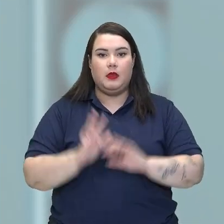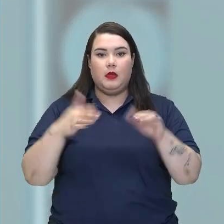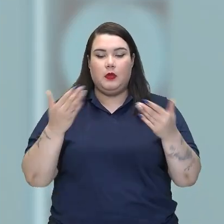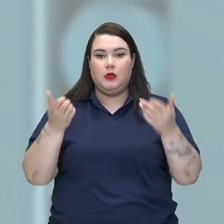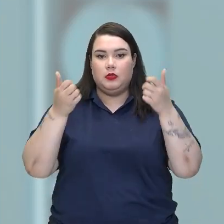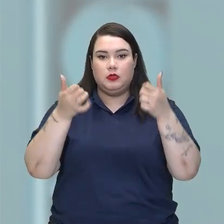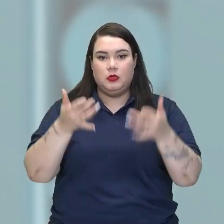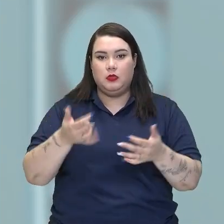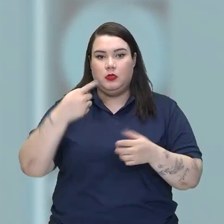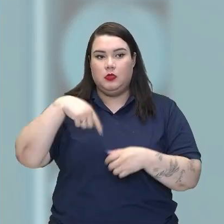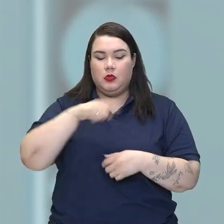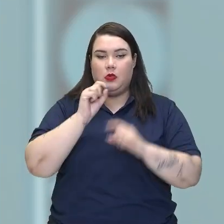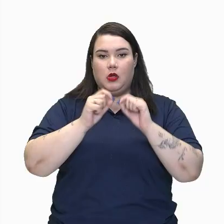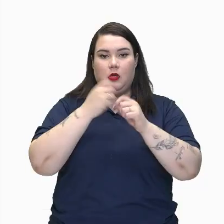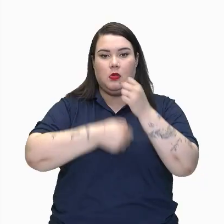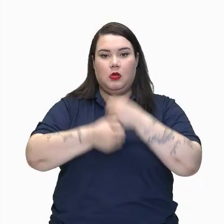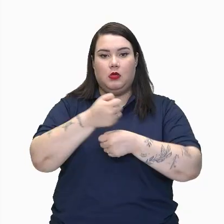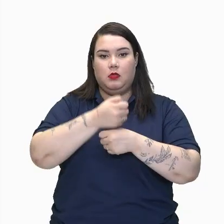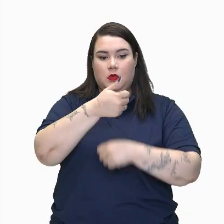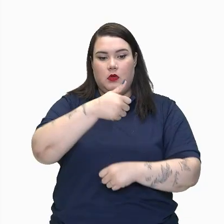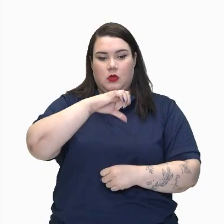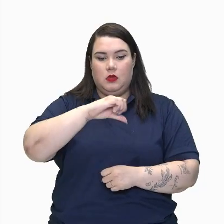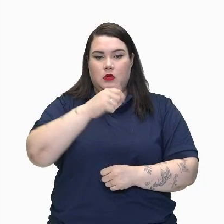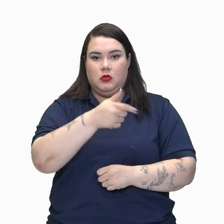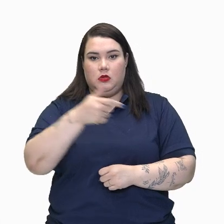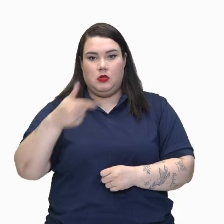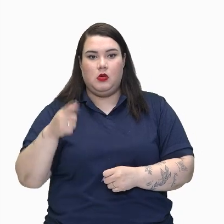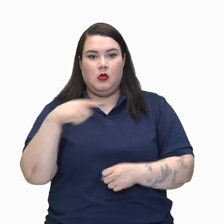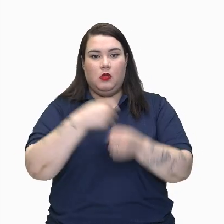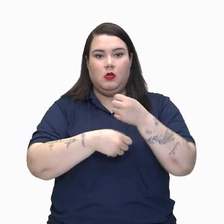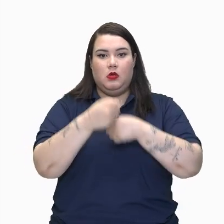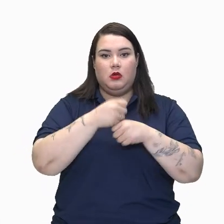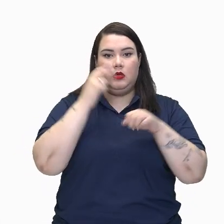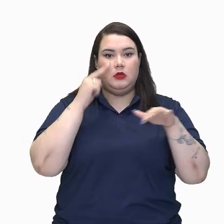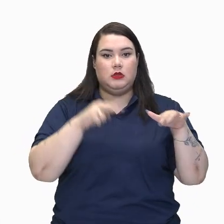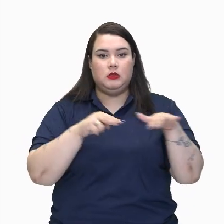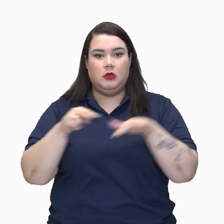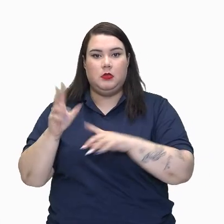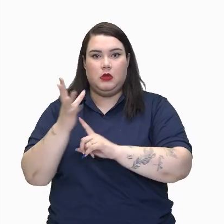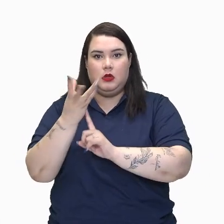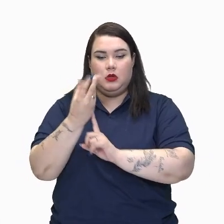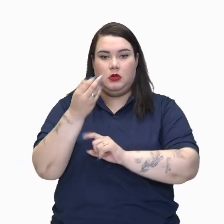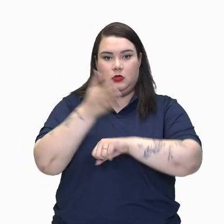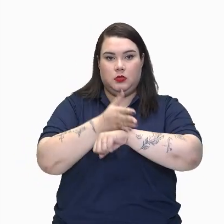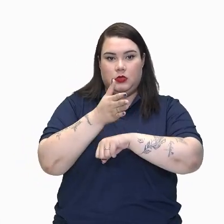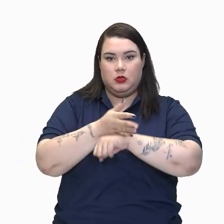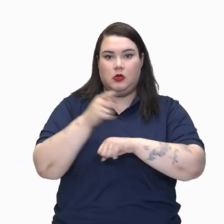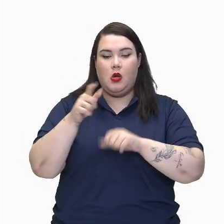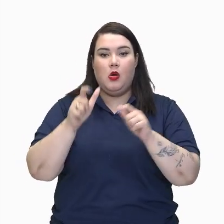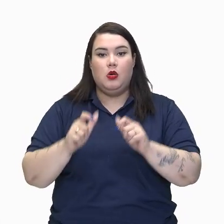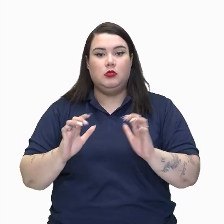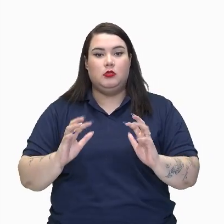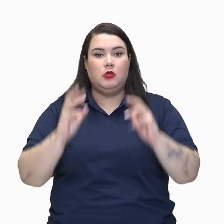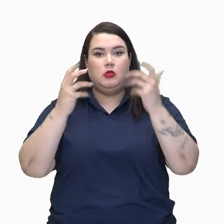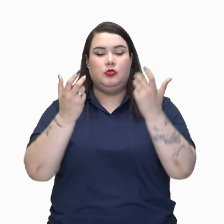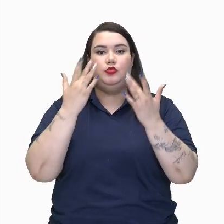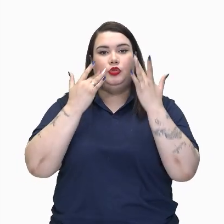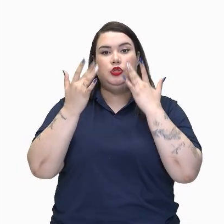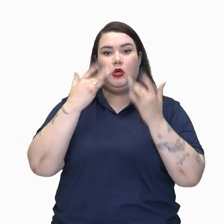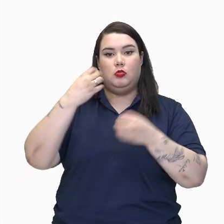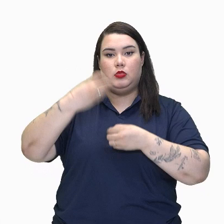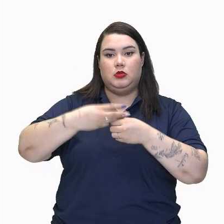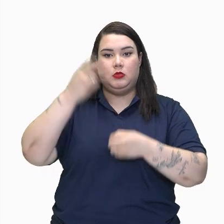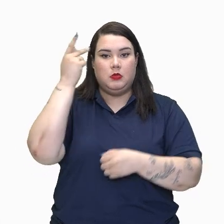vocês de 1922, que é o ano da Semana de Arte Moderna, evento realizado no Teatro Municipal de São Paulo, lá em